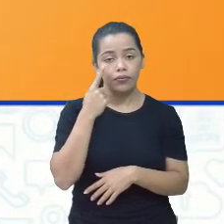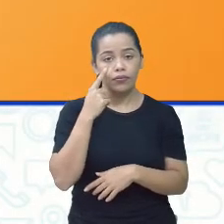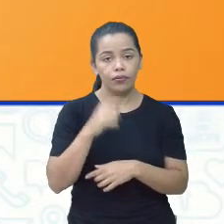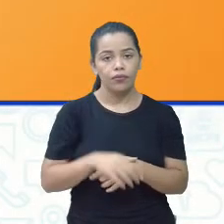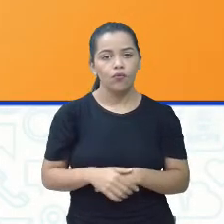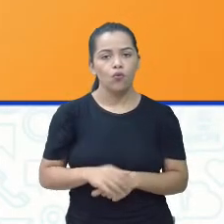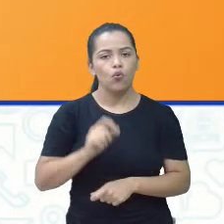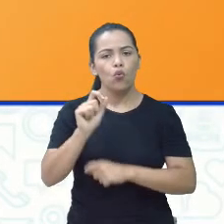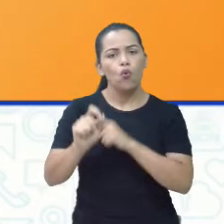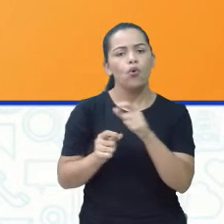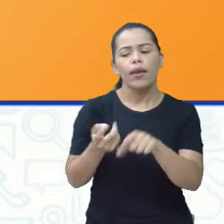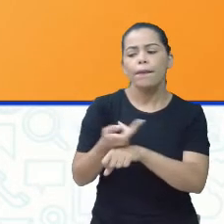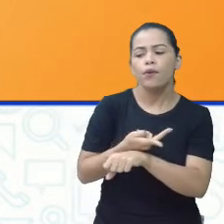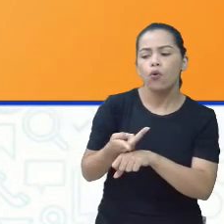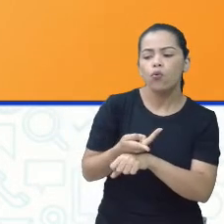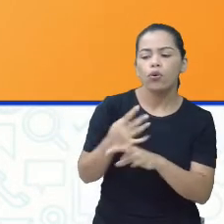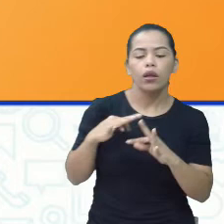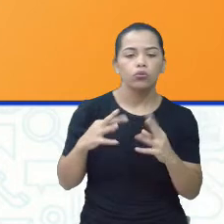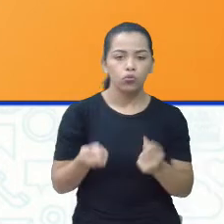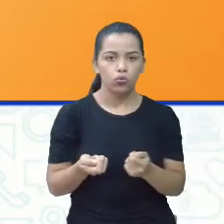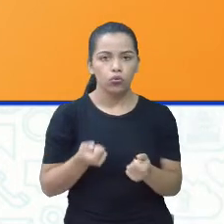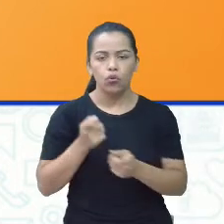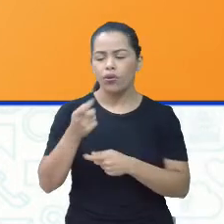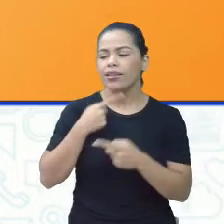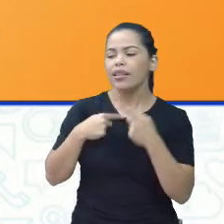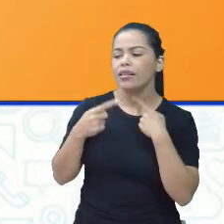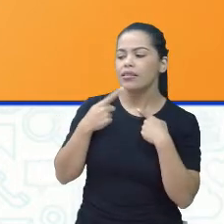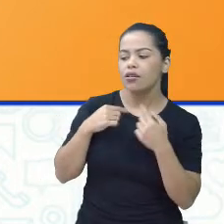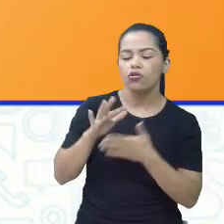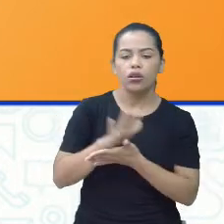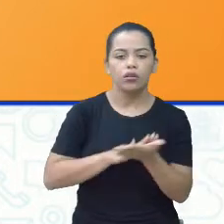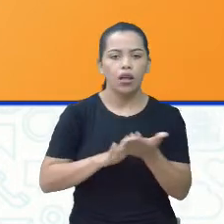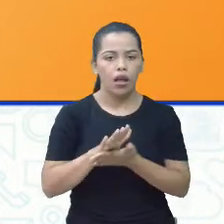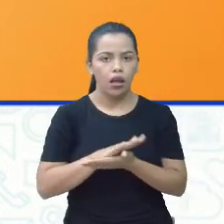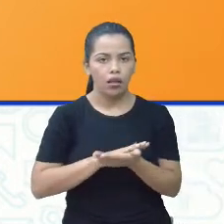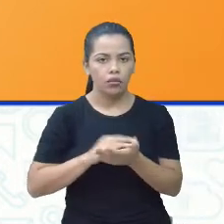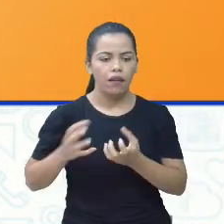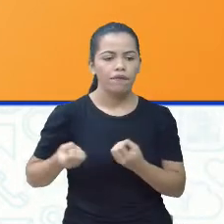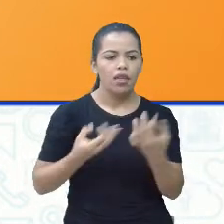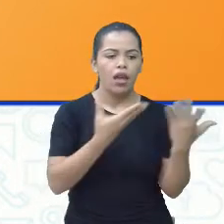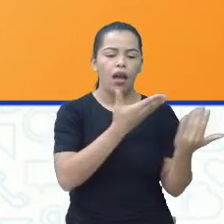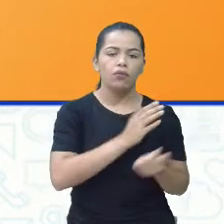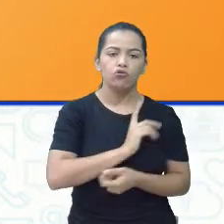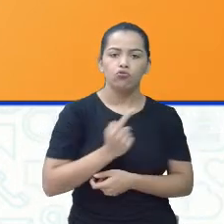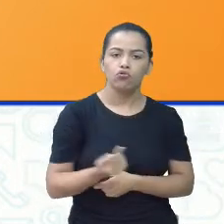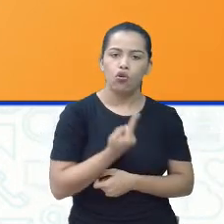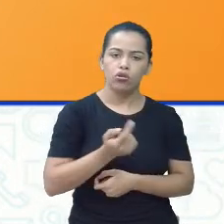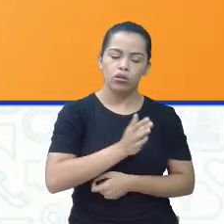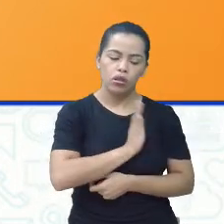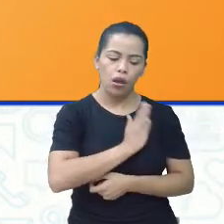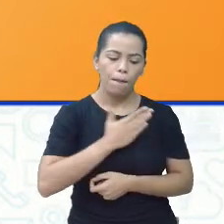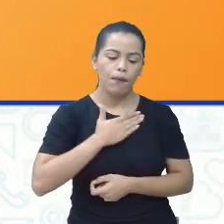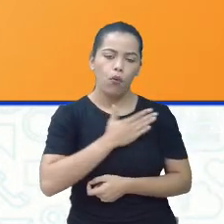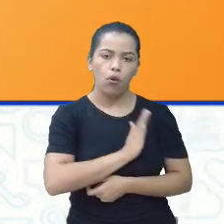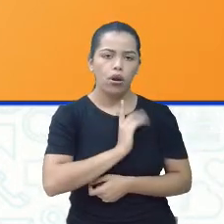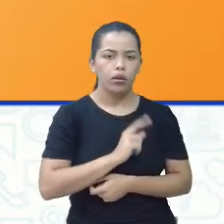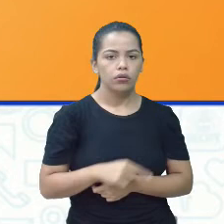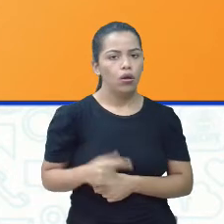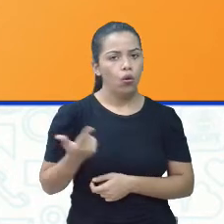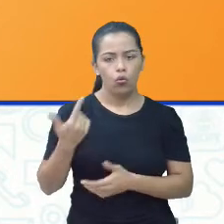procuras? Tudo. Que desejas? Nada. Viajo sozinha com meu coração. Não ando perdida,